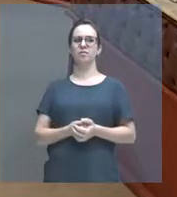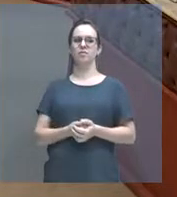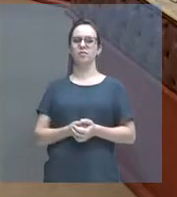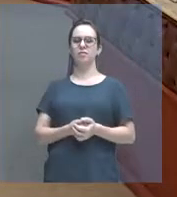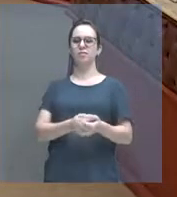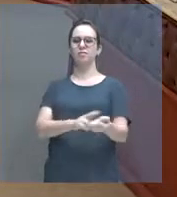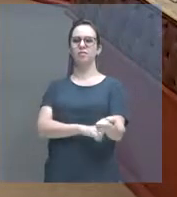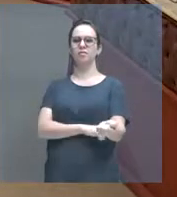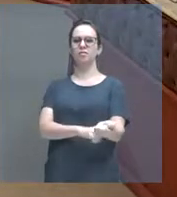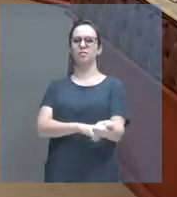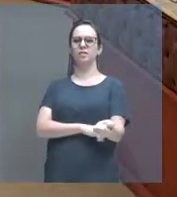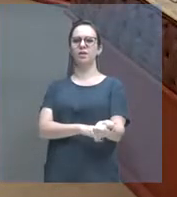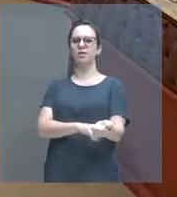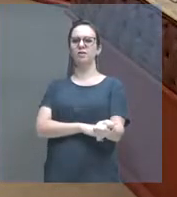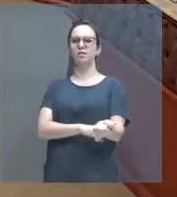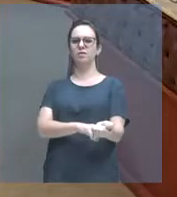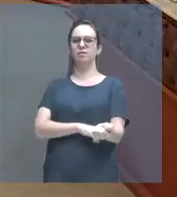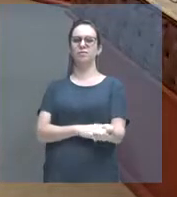todos vocês aqui.